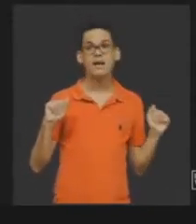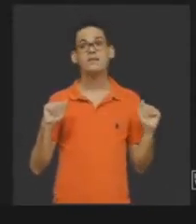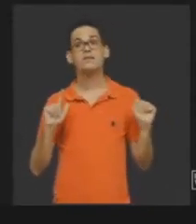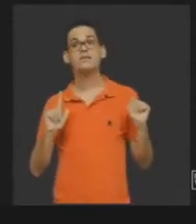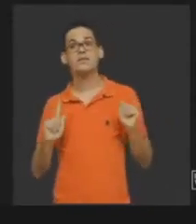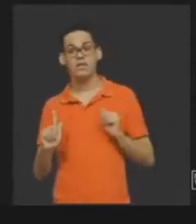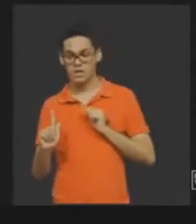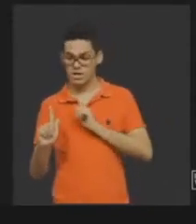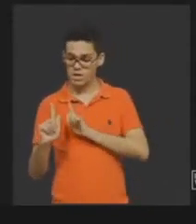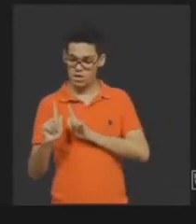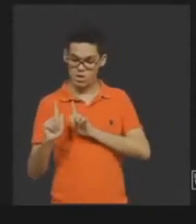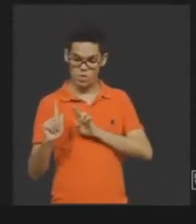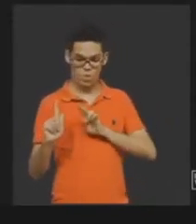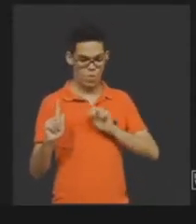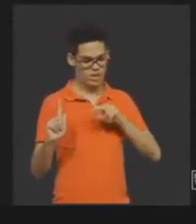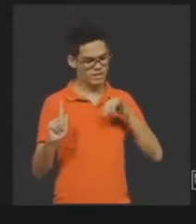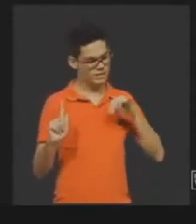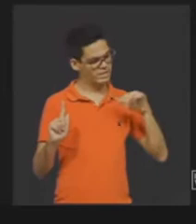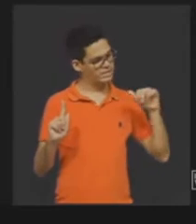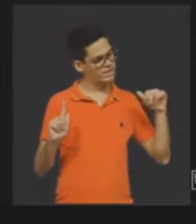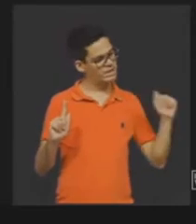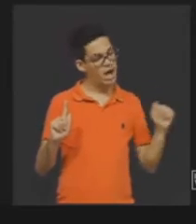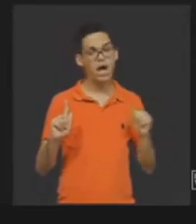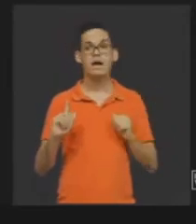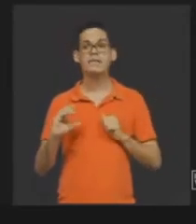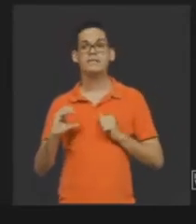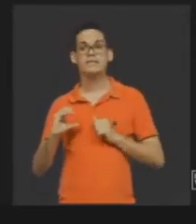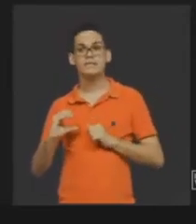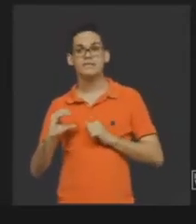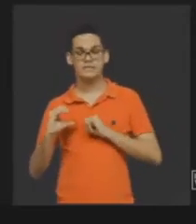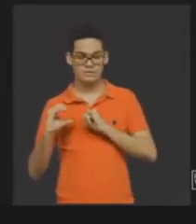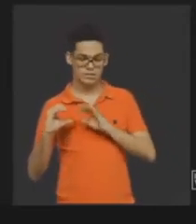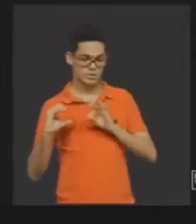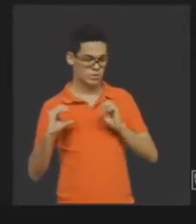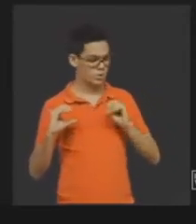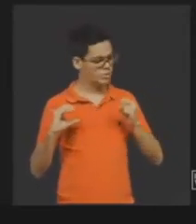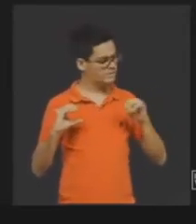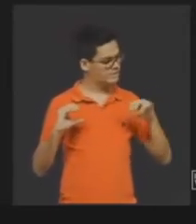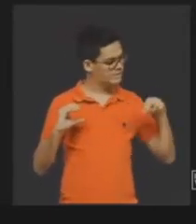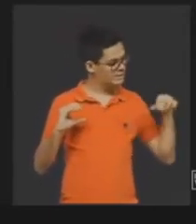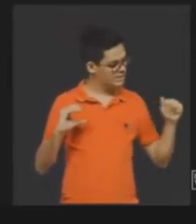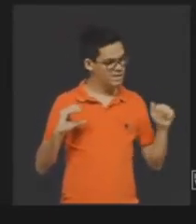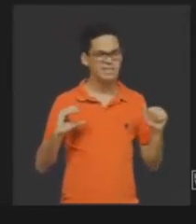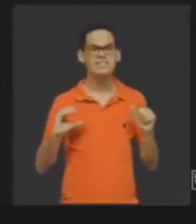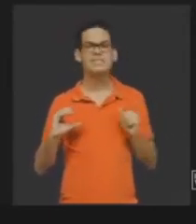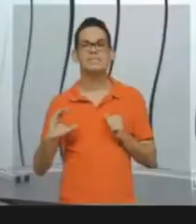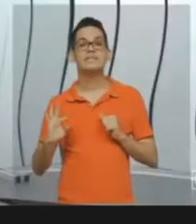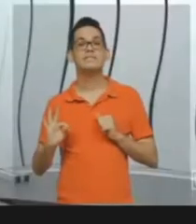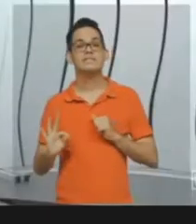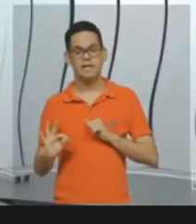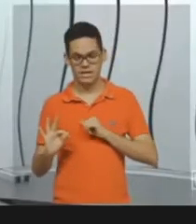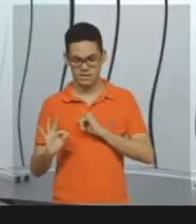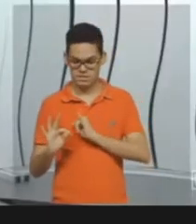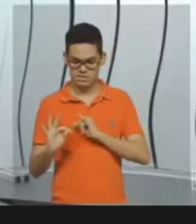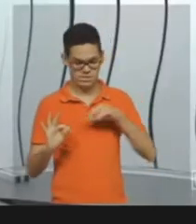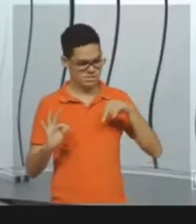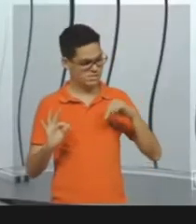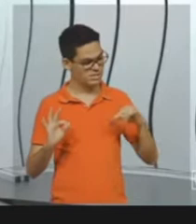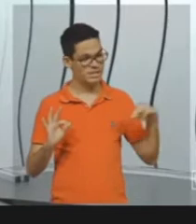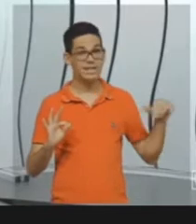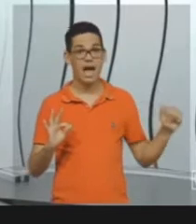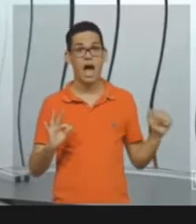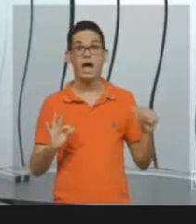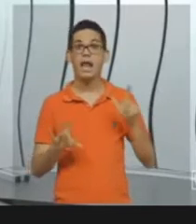G, citosina, representada pela letra C, e timina, representada pela letra T, todas as letras